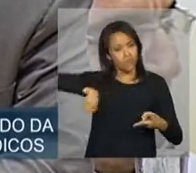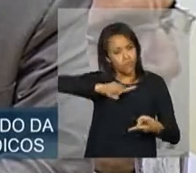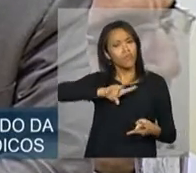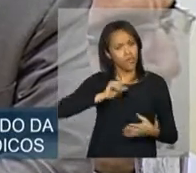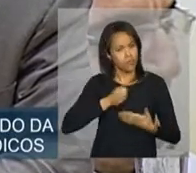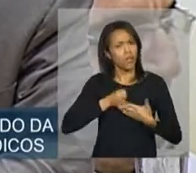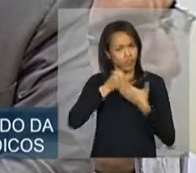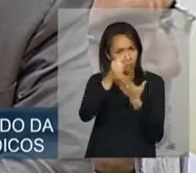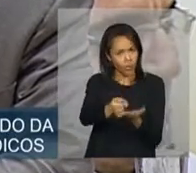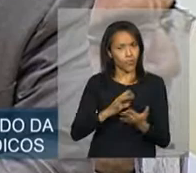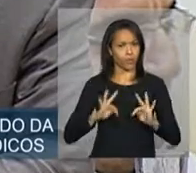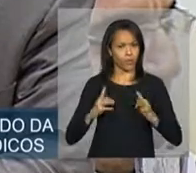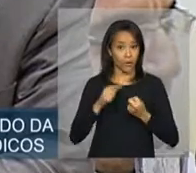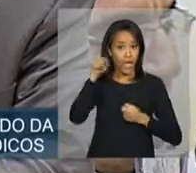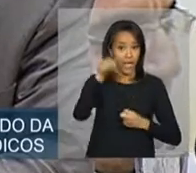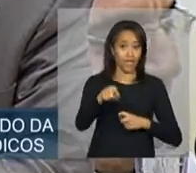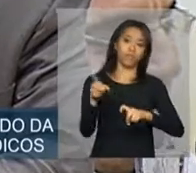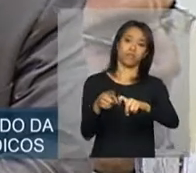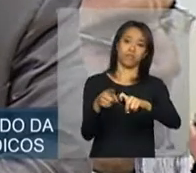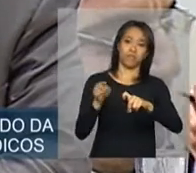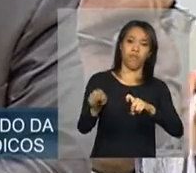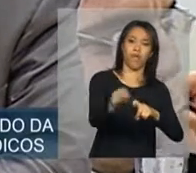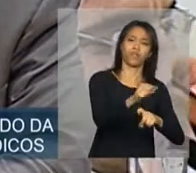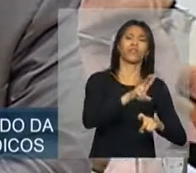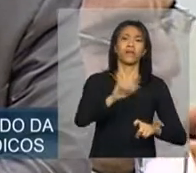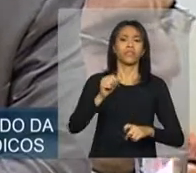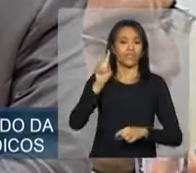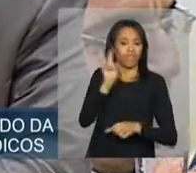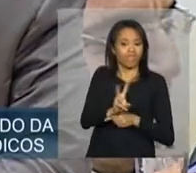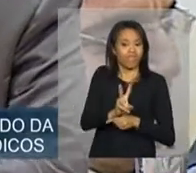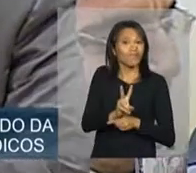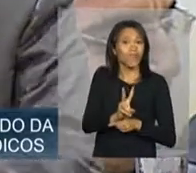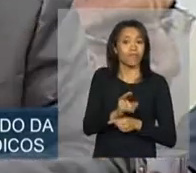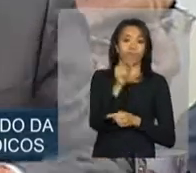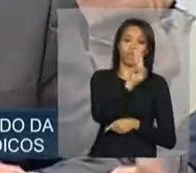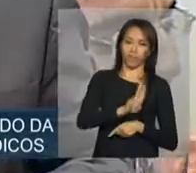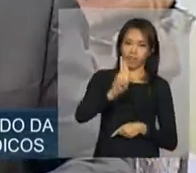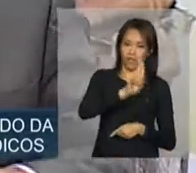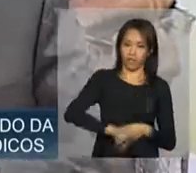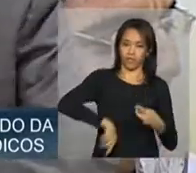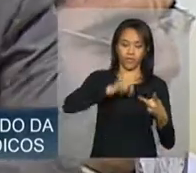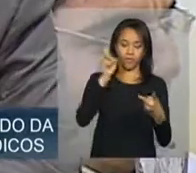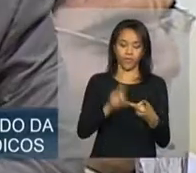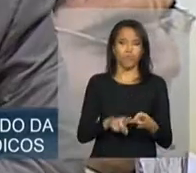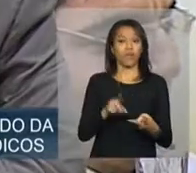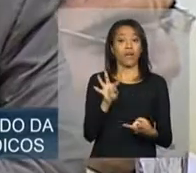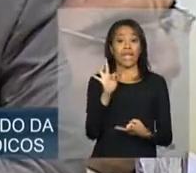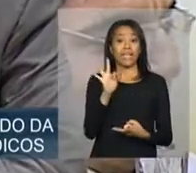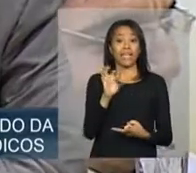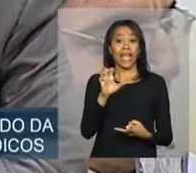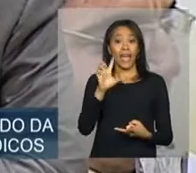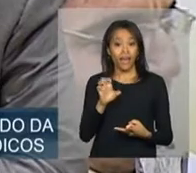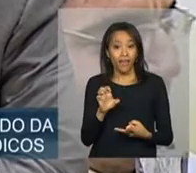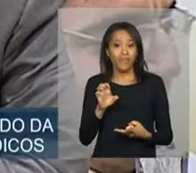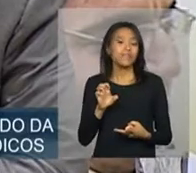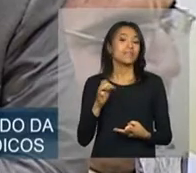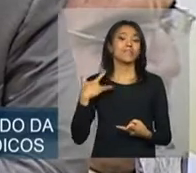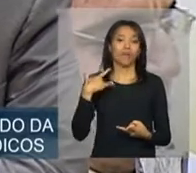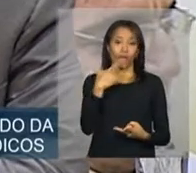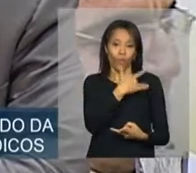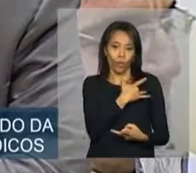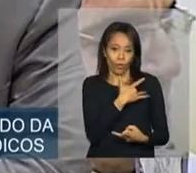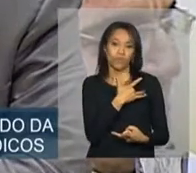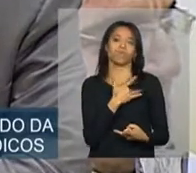suporte e esse profissional e vai ter supervisão pela Universidade ele vai ter o Telessaúde de forma permanente com ele né